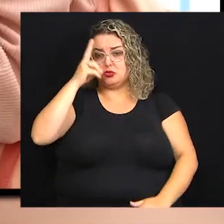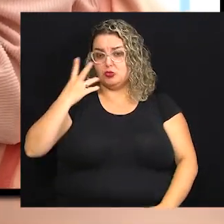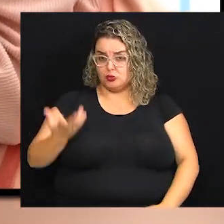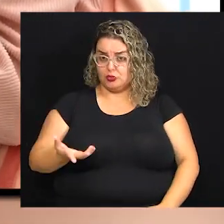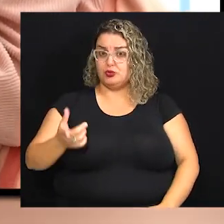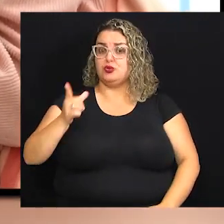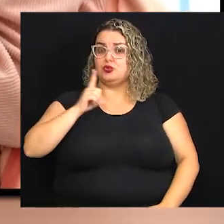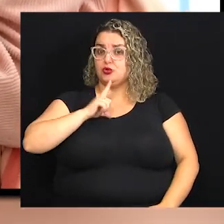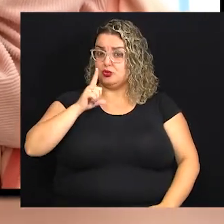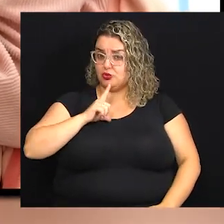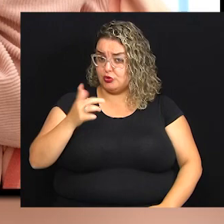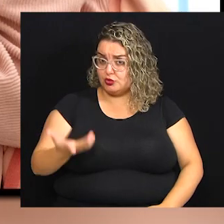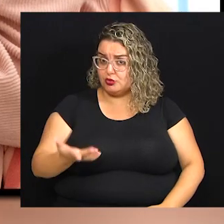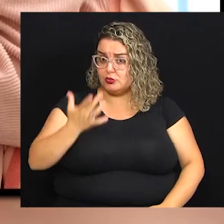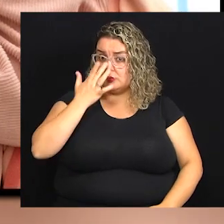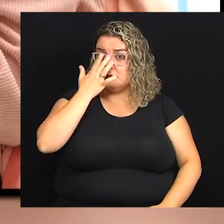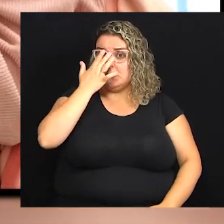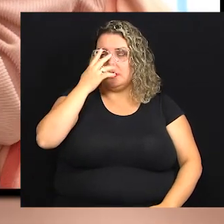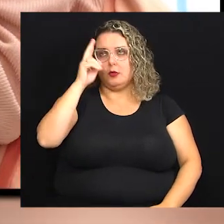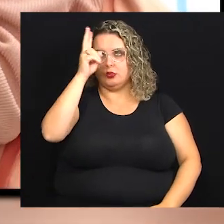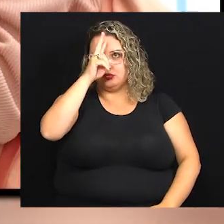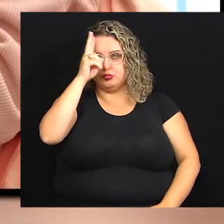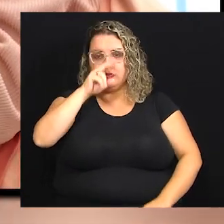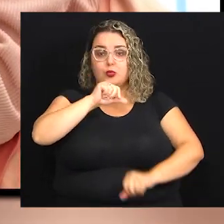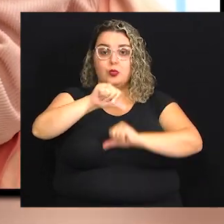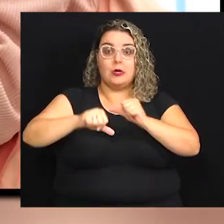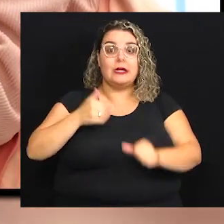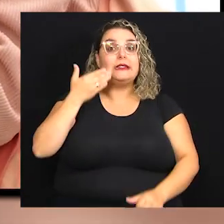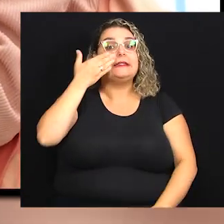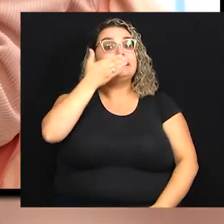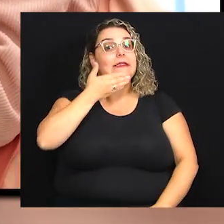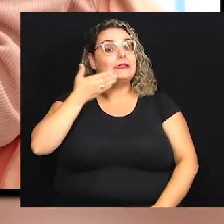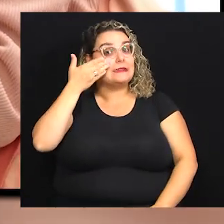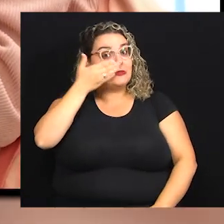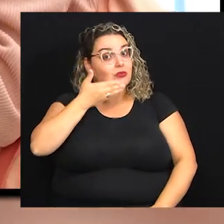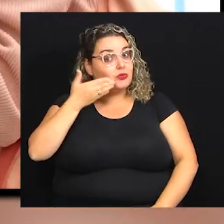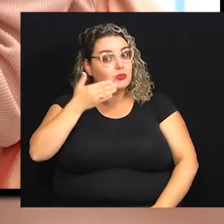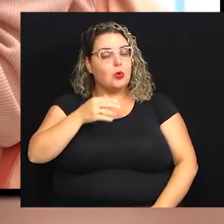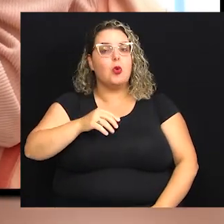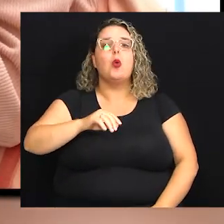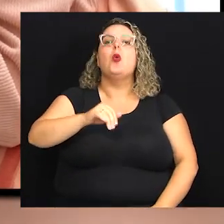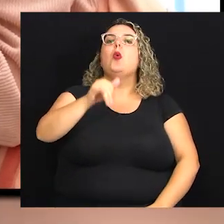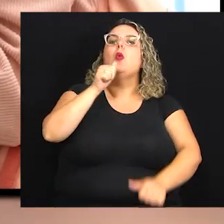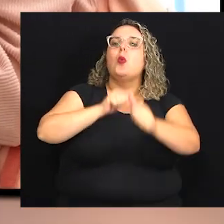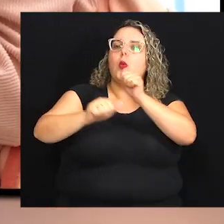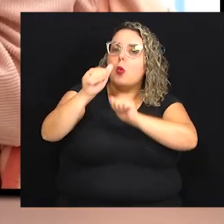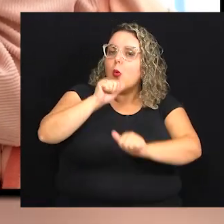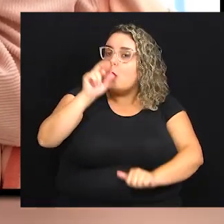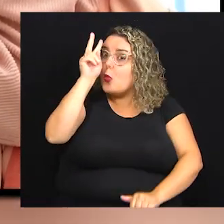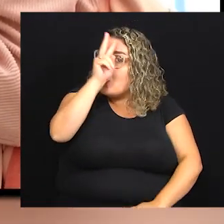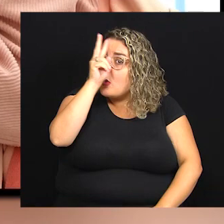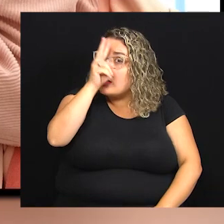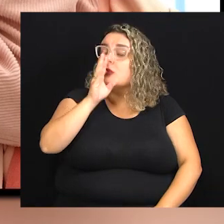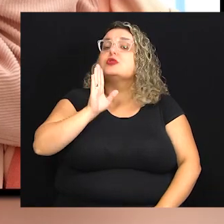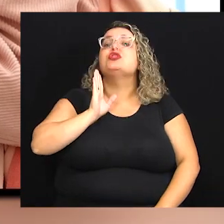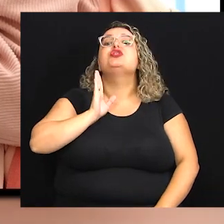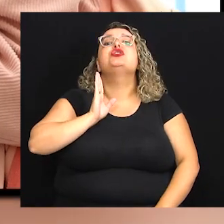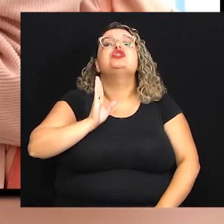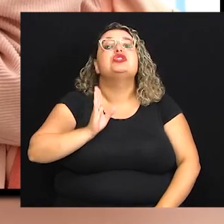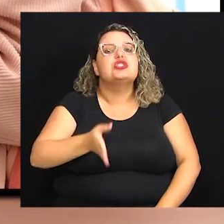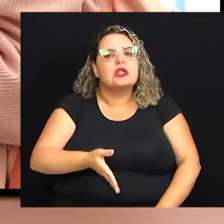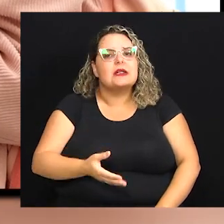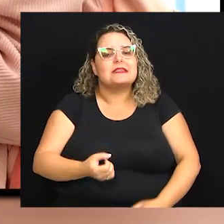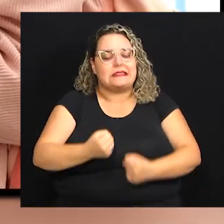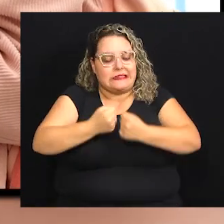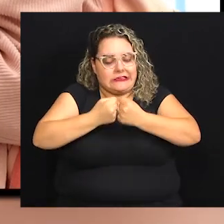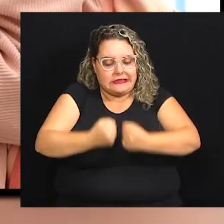além delas terem o álcool que se transforma em açúcar, o álcool também já é um agressivo